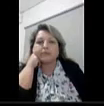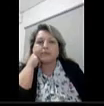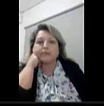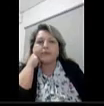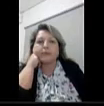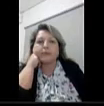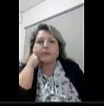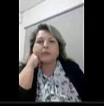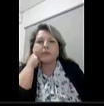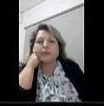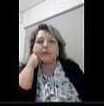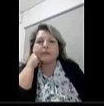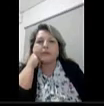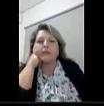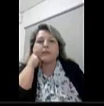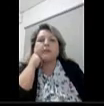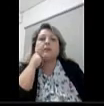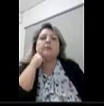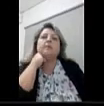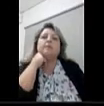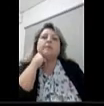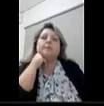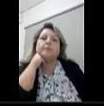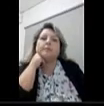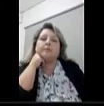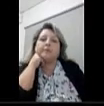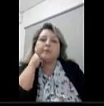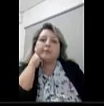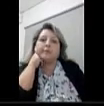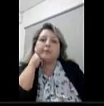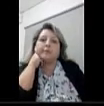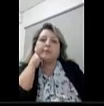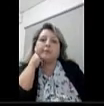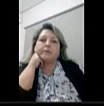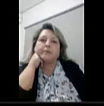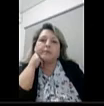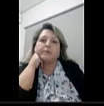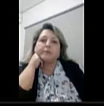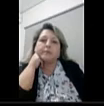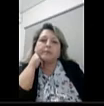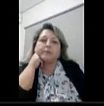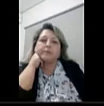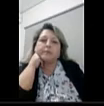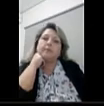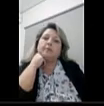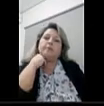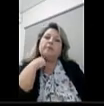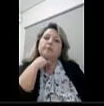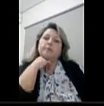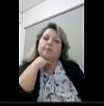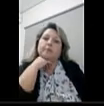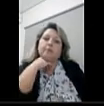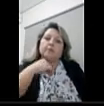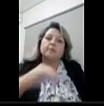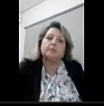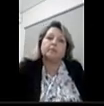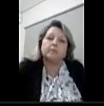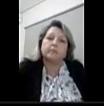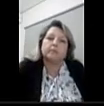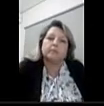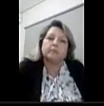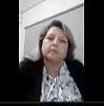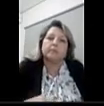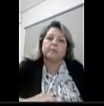mais engajada e mais propensa a continuar fazendo o que ela estava fazendo antes. E aí, por exemplo, na questão que a Flávia